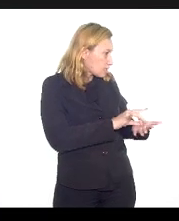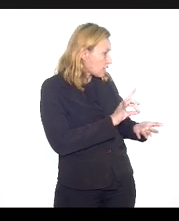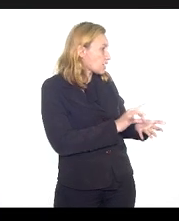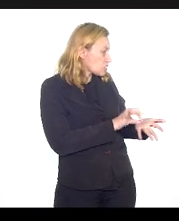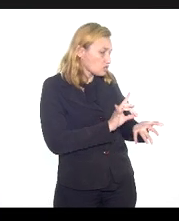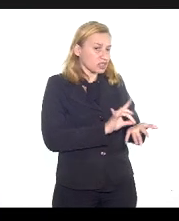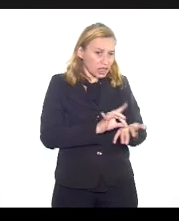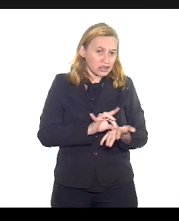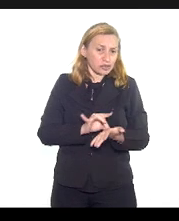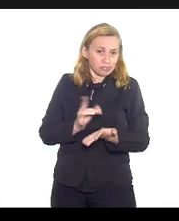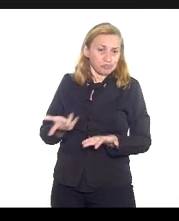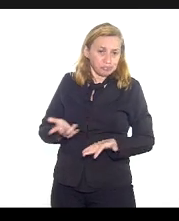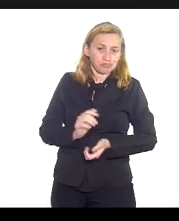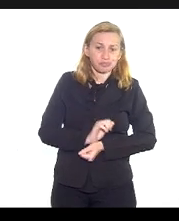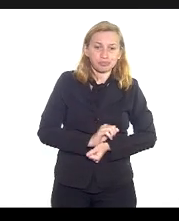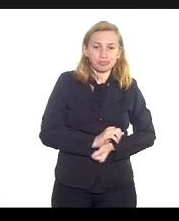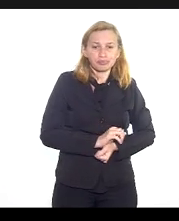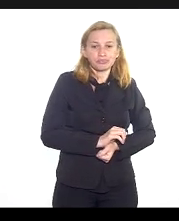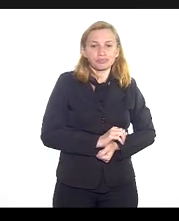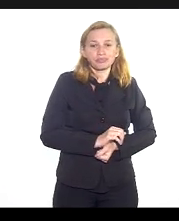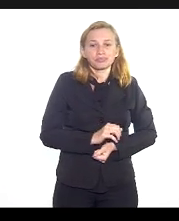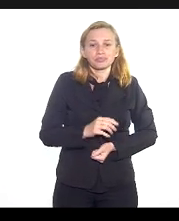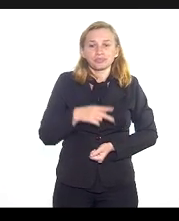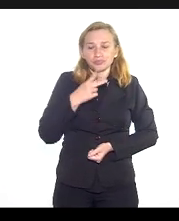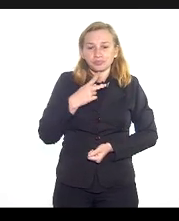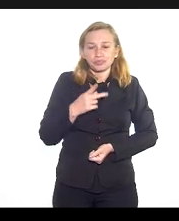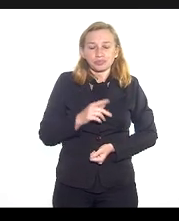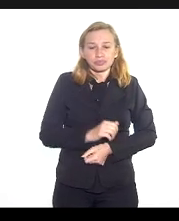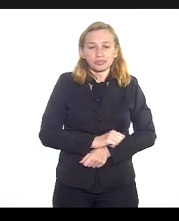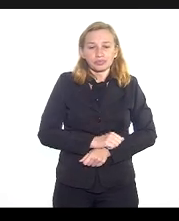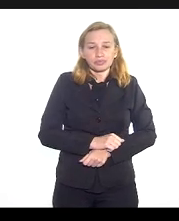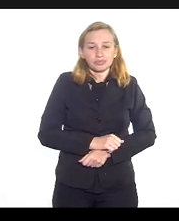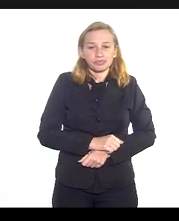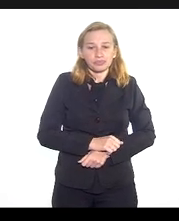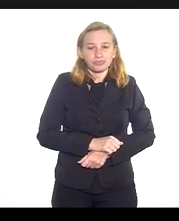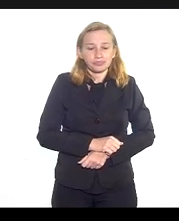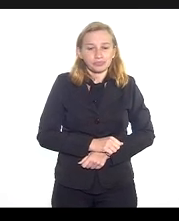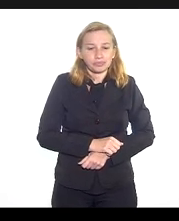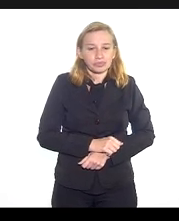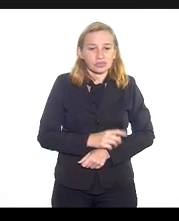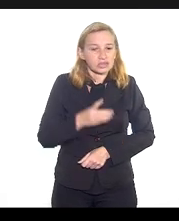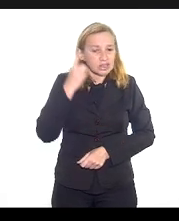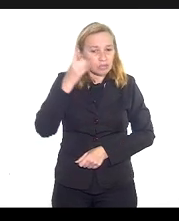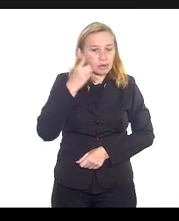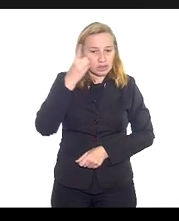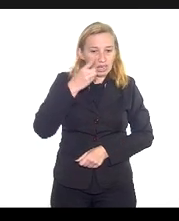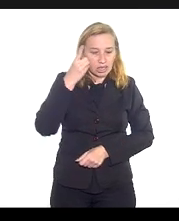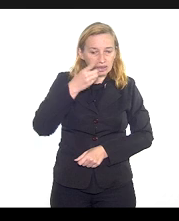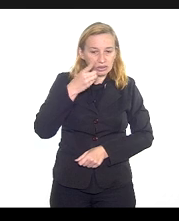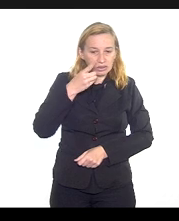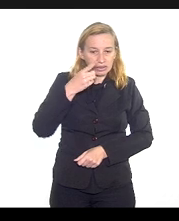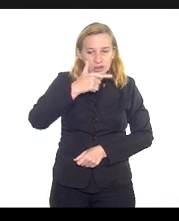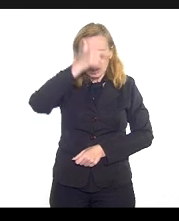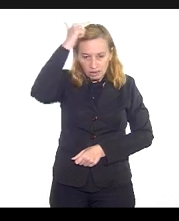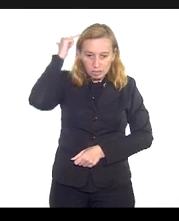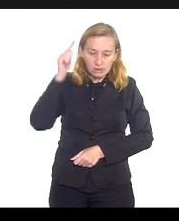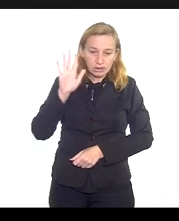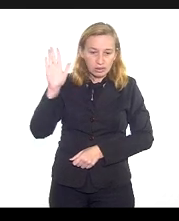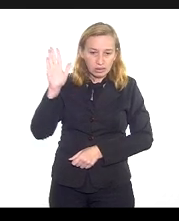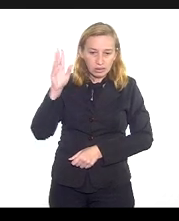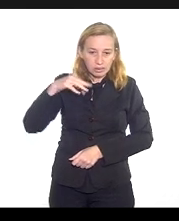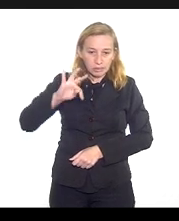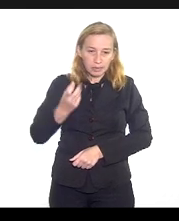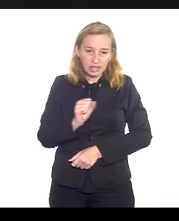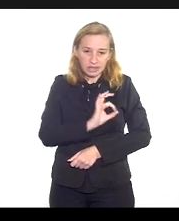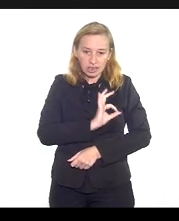União. Era o comentário que eu queria fazer, doutora Ana. Passar a palavra para o senhor. Deputado Luiz Paulo, Marta Rocha, quando possível, eu